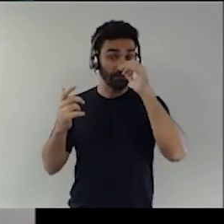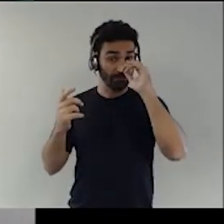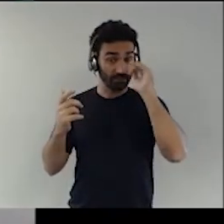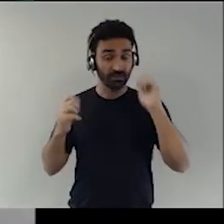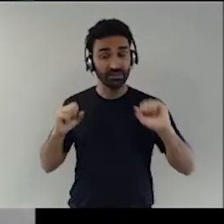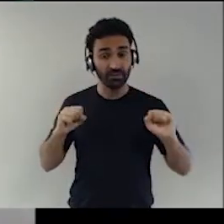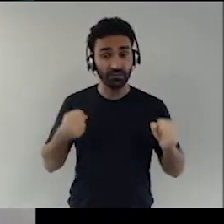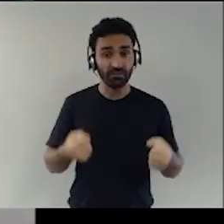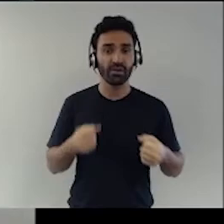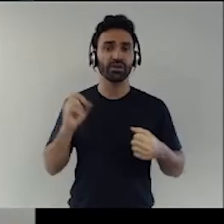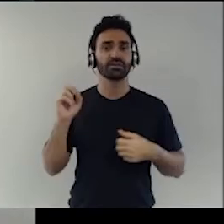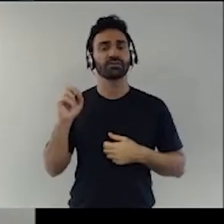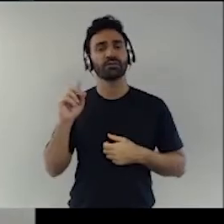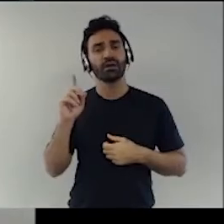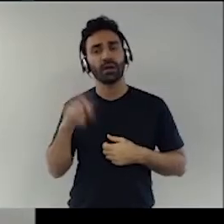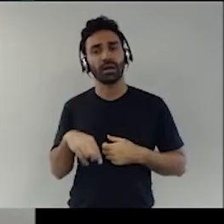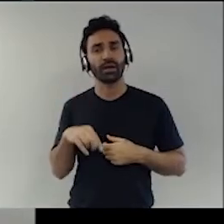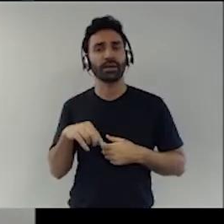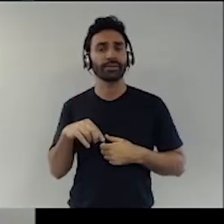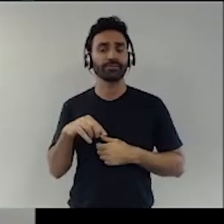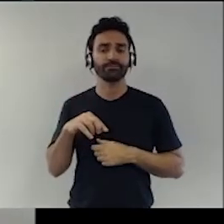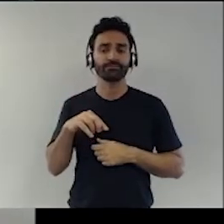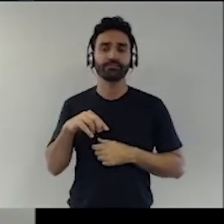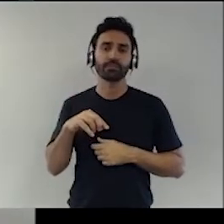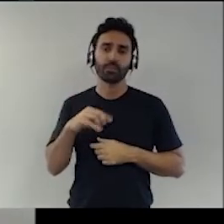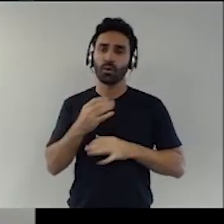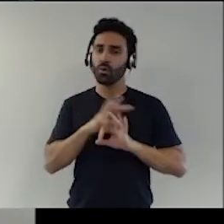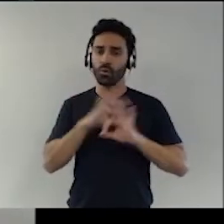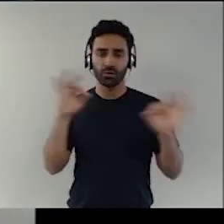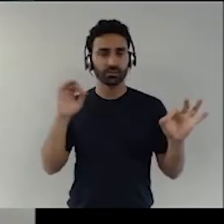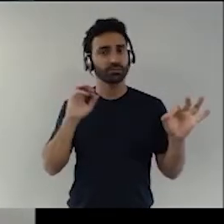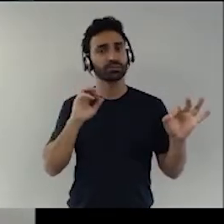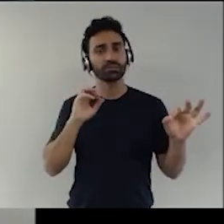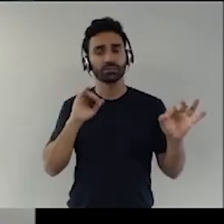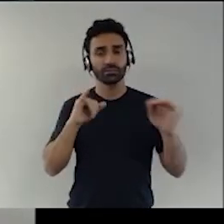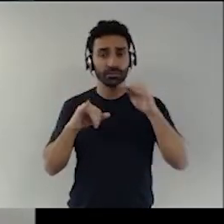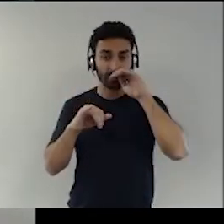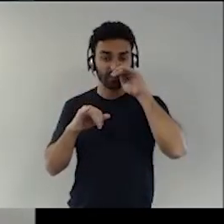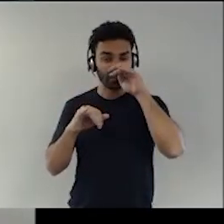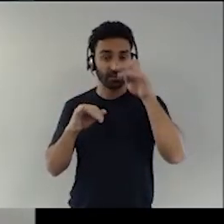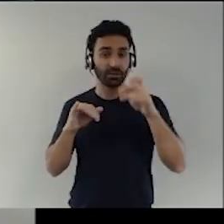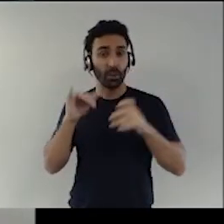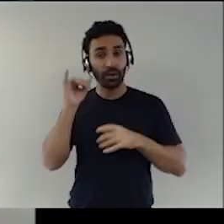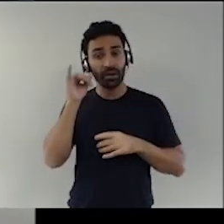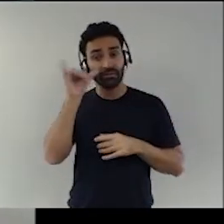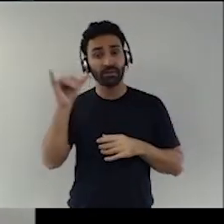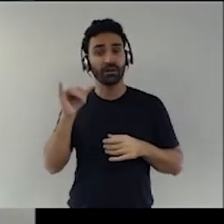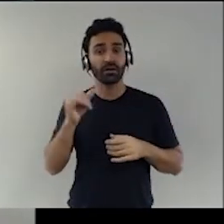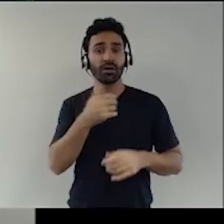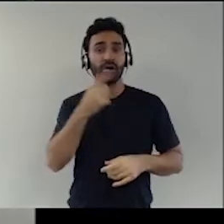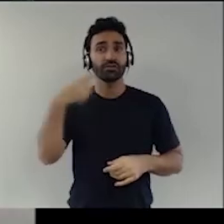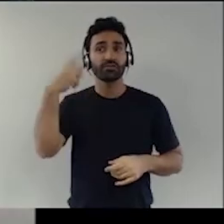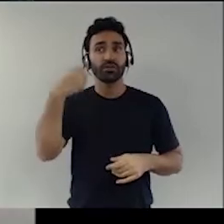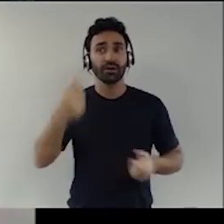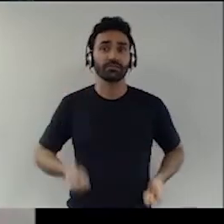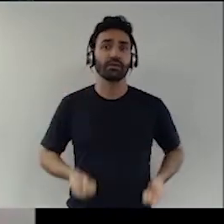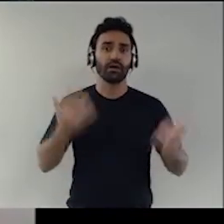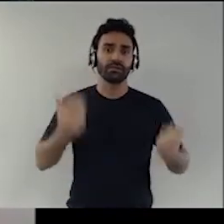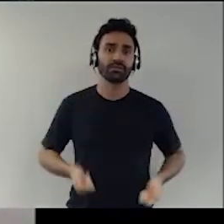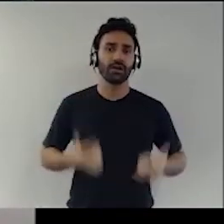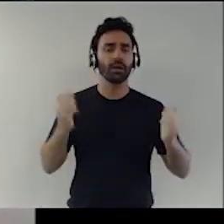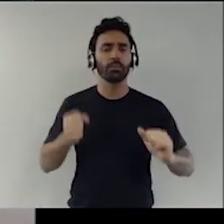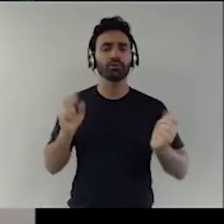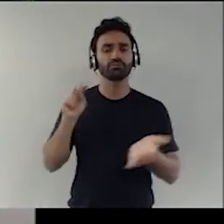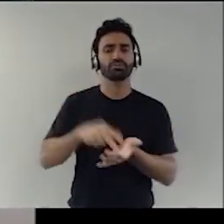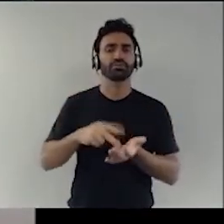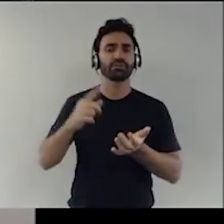tribunais superiores, ela é muito acrescida com a possibilidade, sem despesa do advogado, poder fazer a sua defesa, mas, de